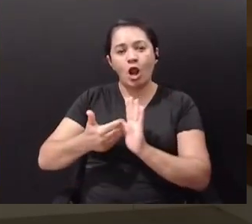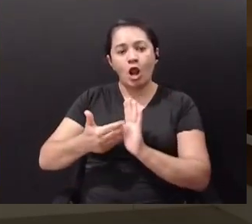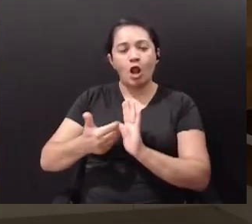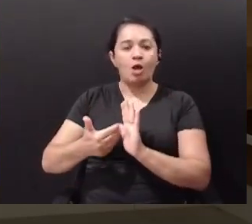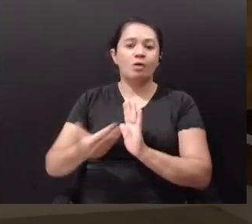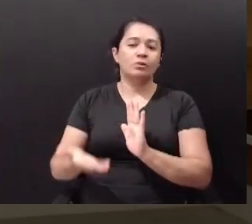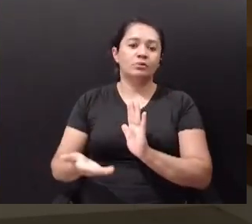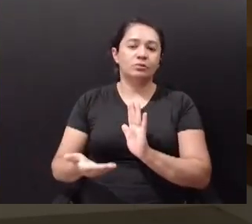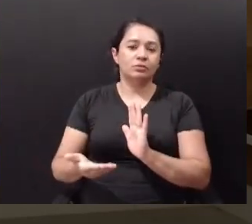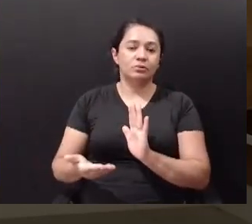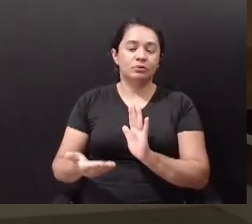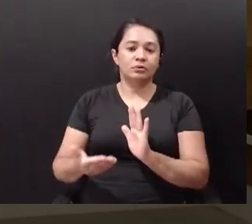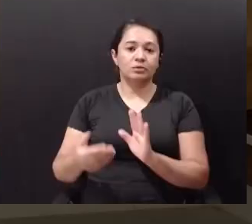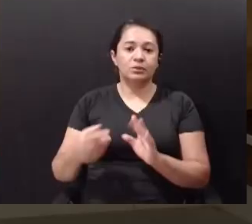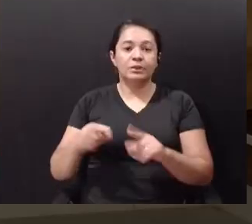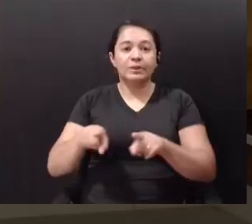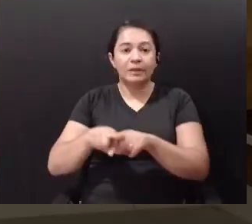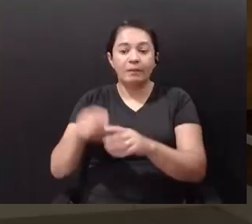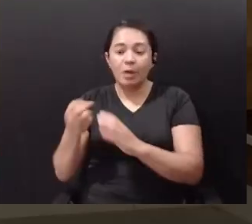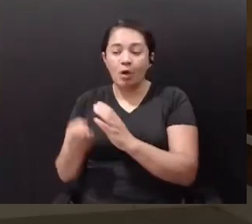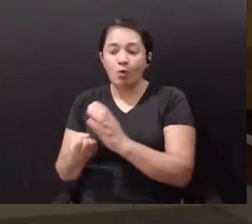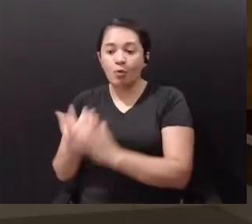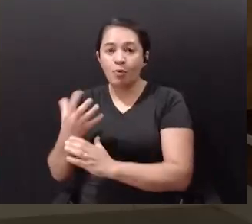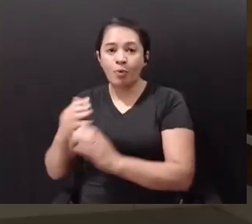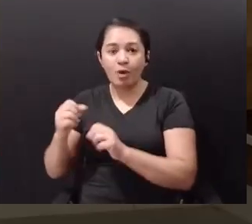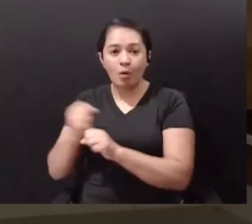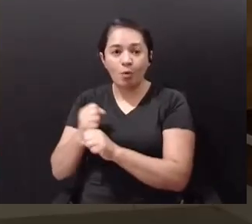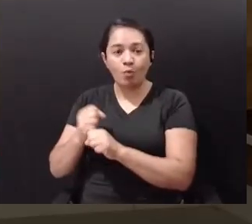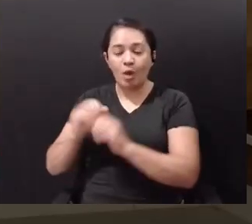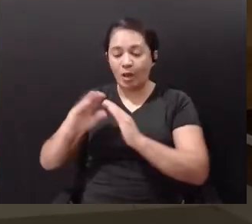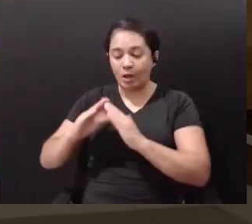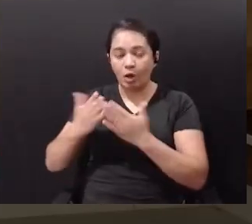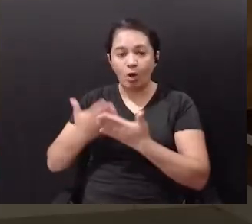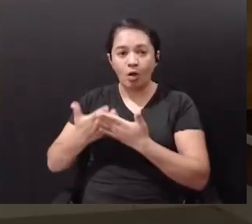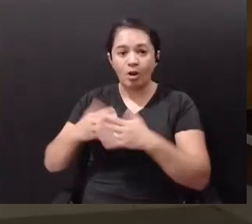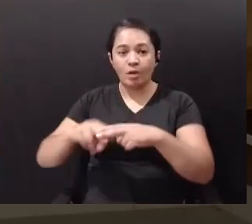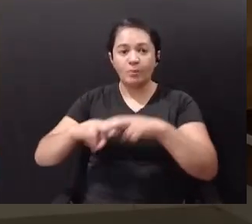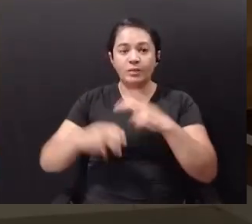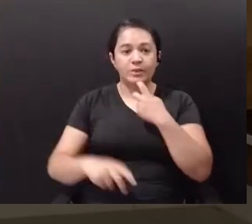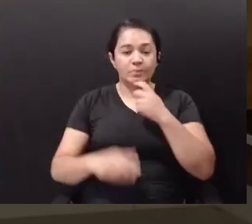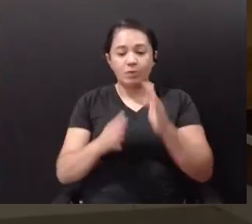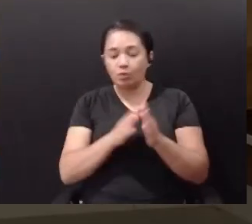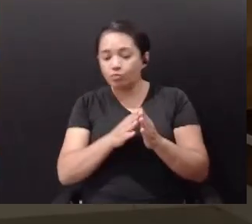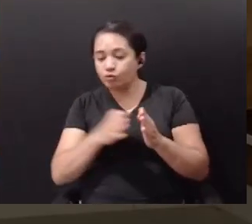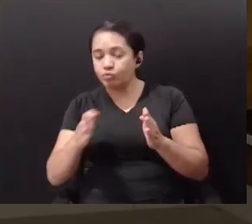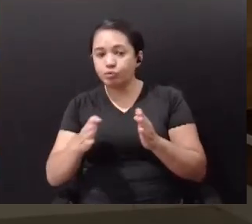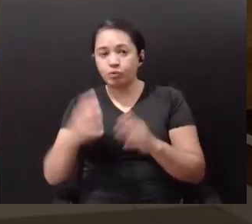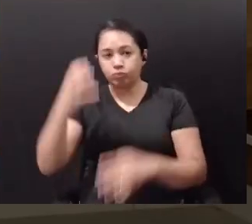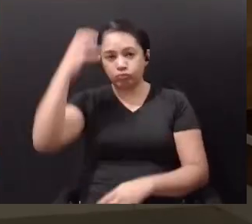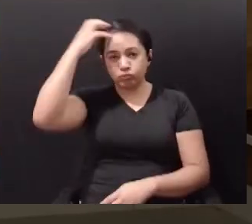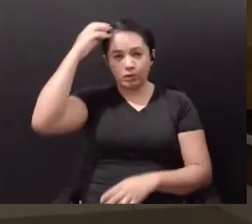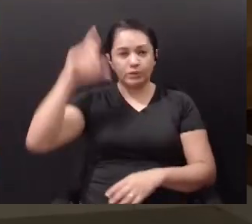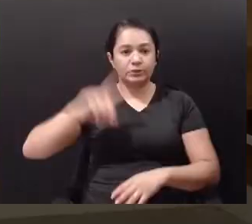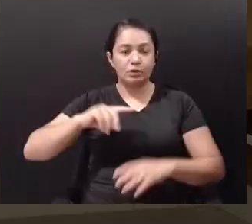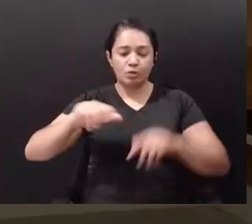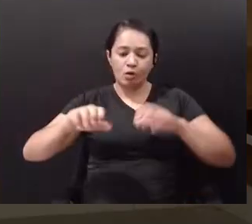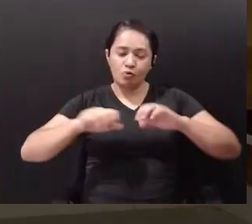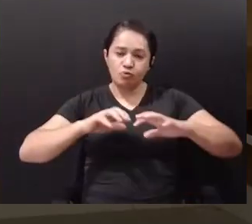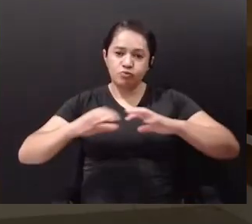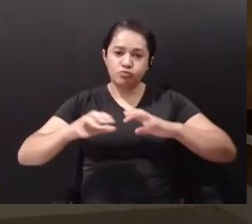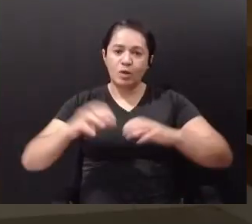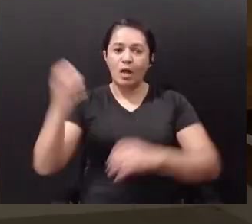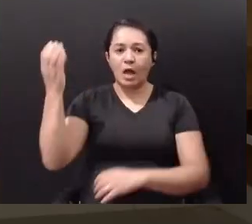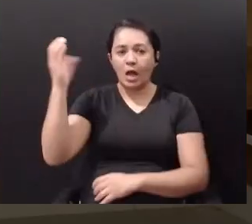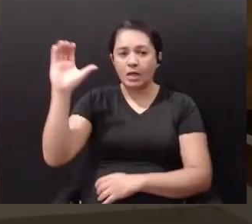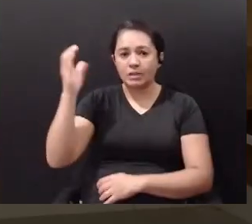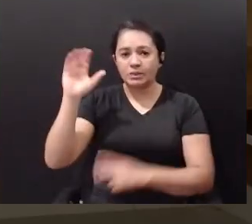mesmo criação de escolas. Então, Campinas tem, no período imperial, todo aquele movimento do culto à ciência, escolas